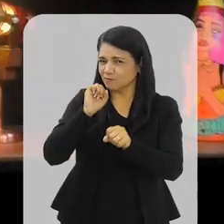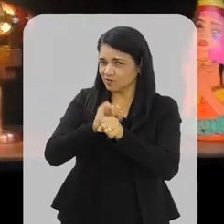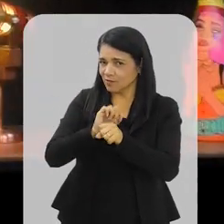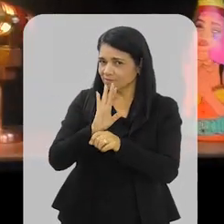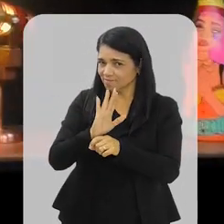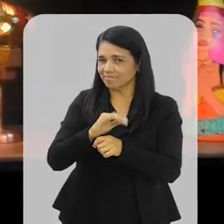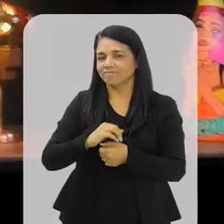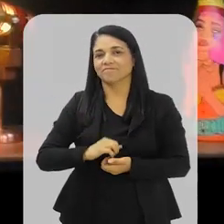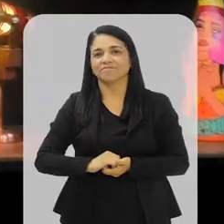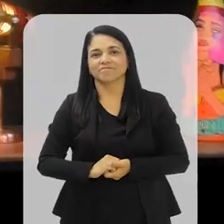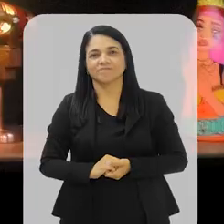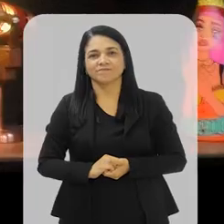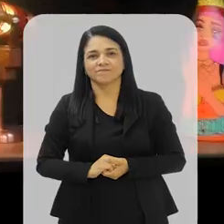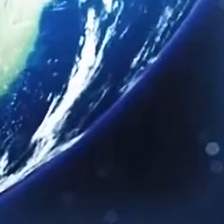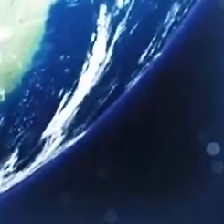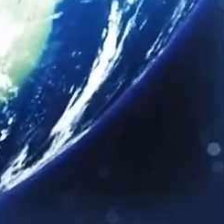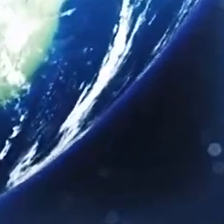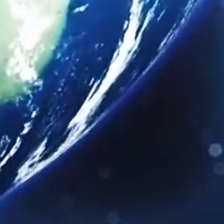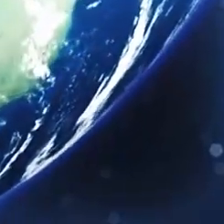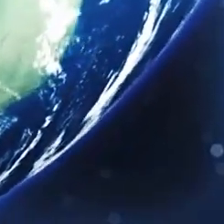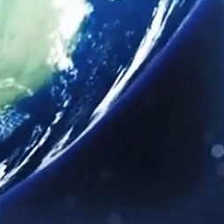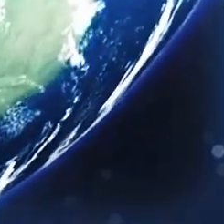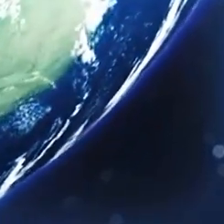bloco voltamos já